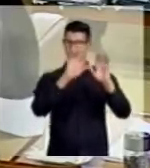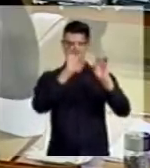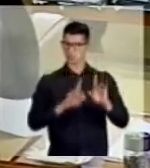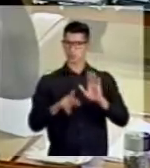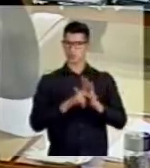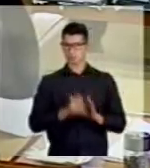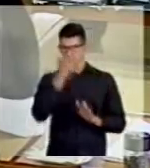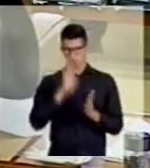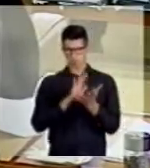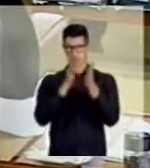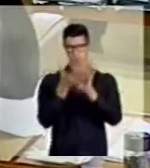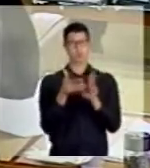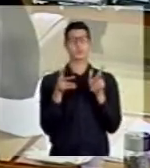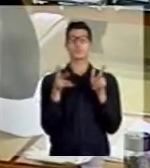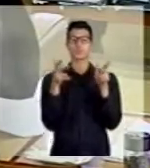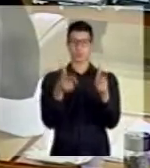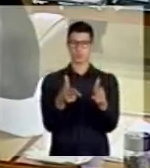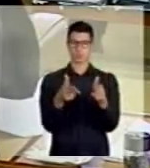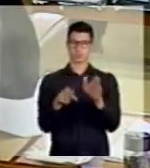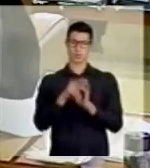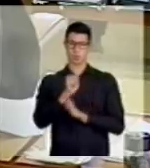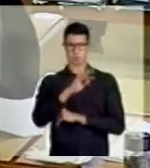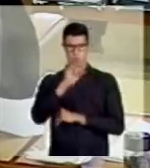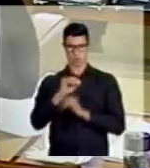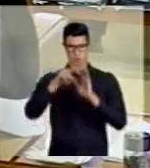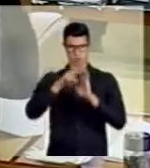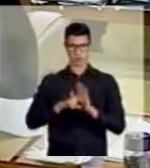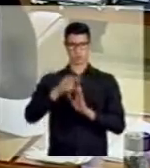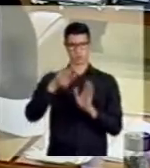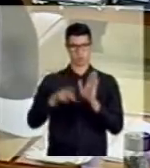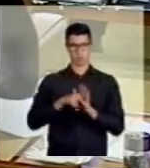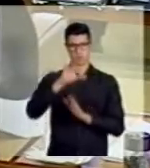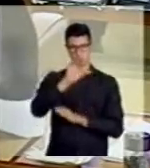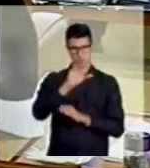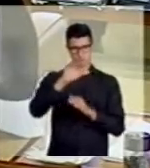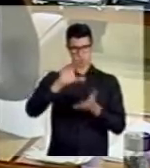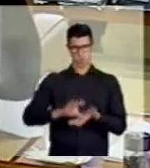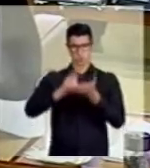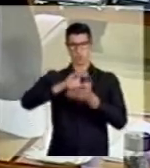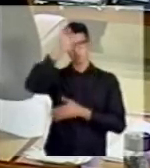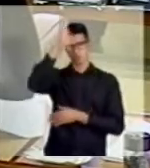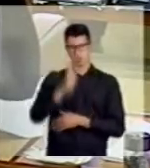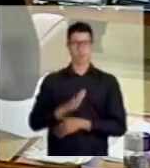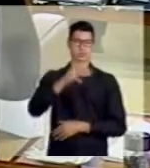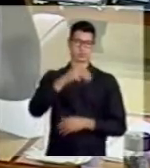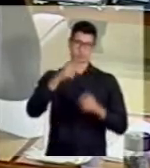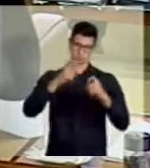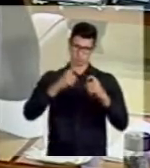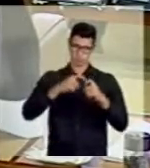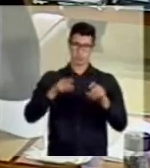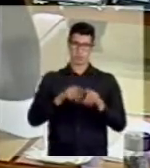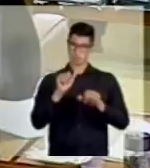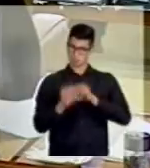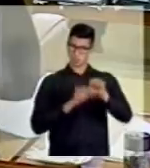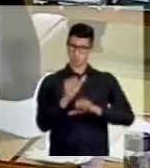do transexualismo conforme ato normativo do Conselho Federal de Medicina. A alteração de gênero no